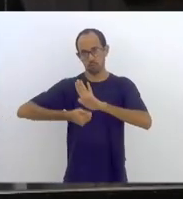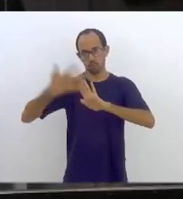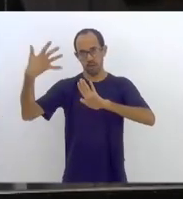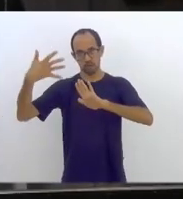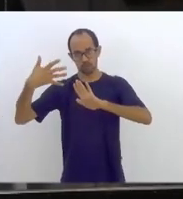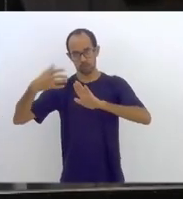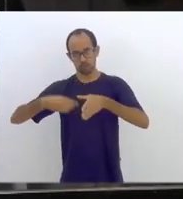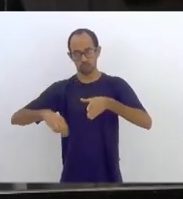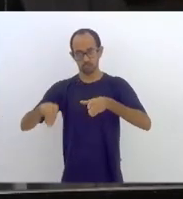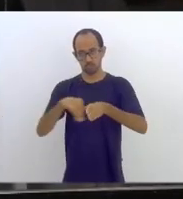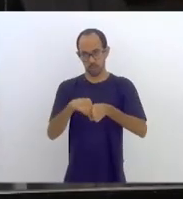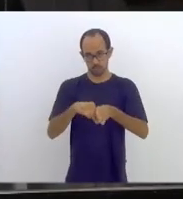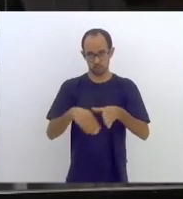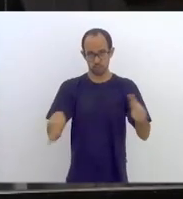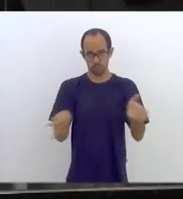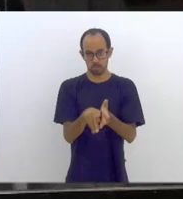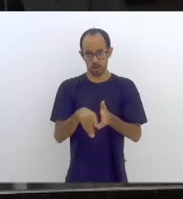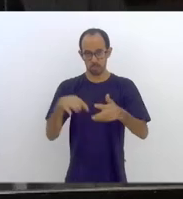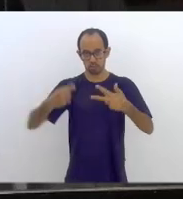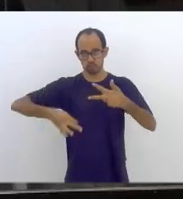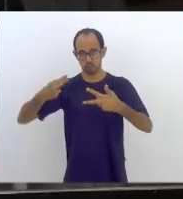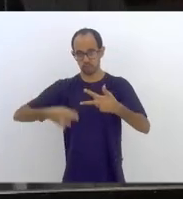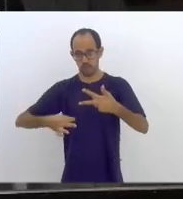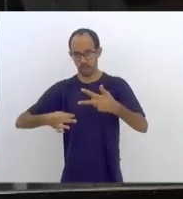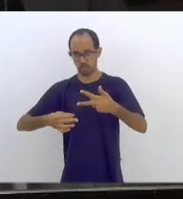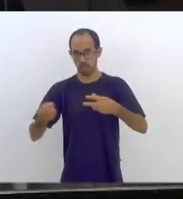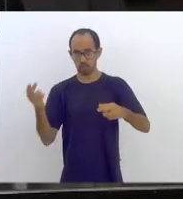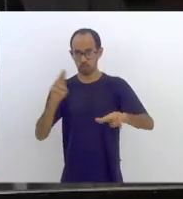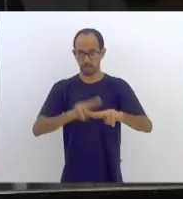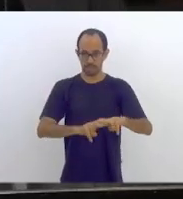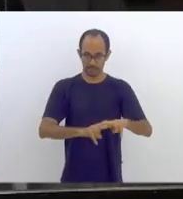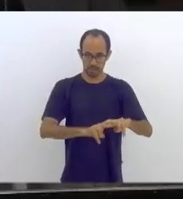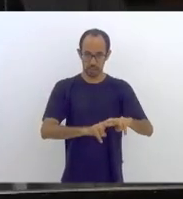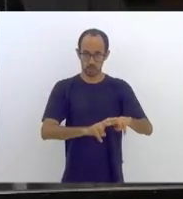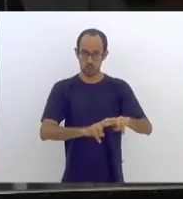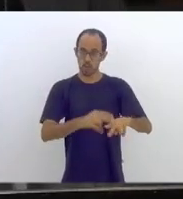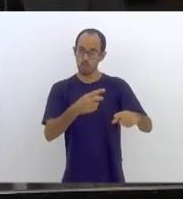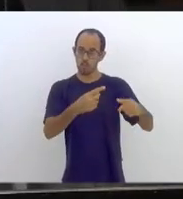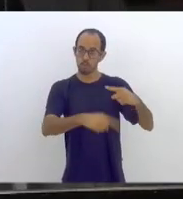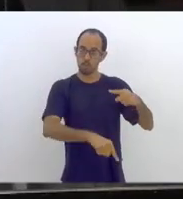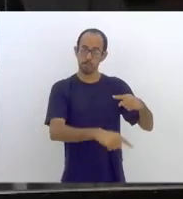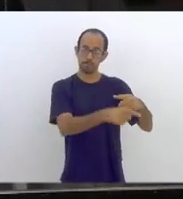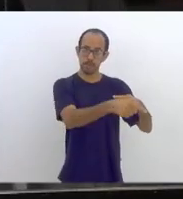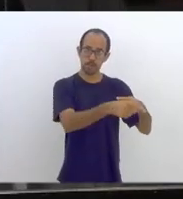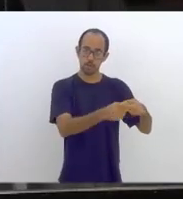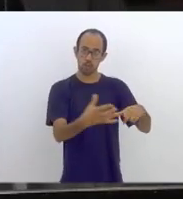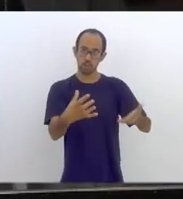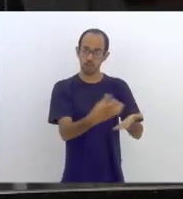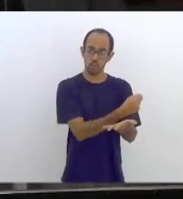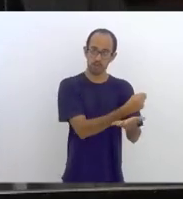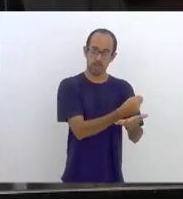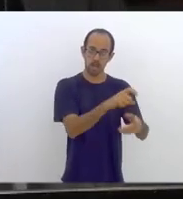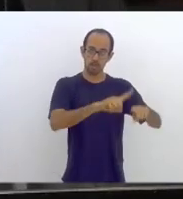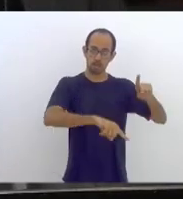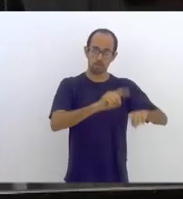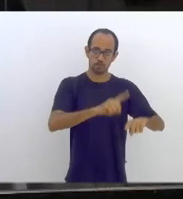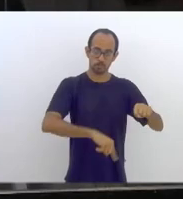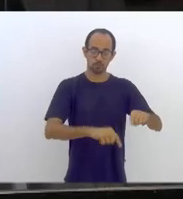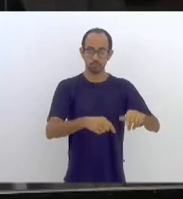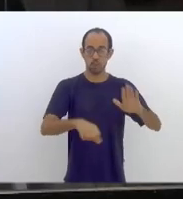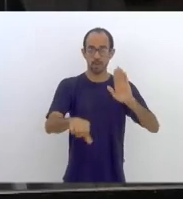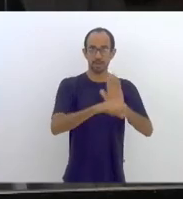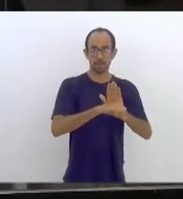membros do Judiciário prenderam censuraram sequestraram bens de pessoas por crimes de